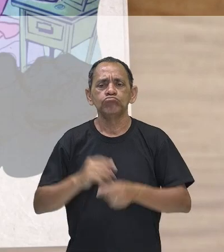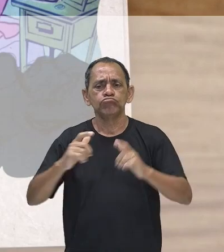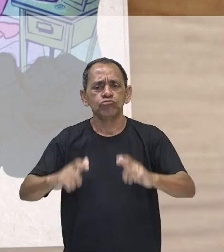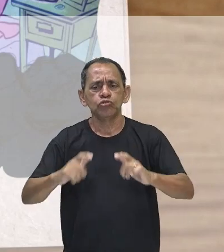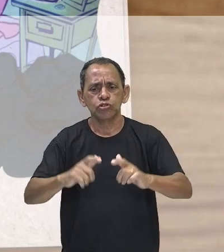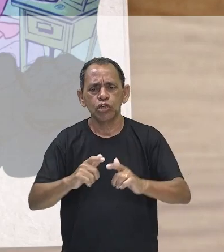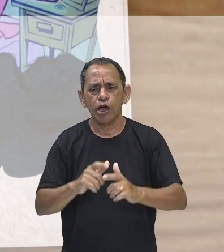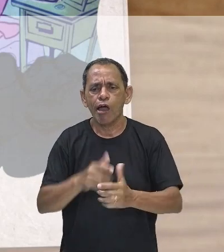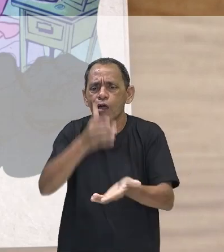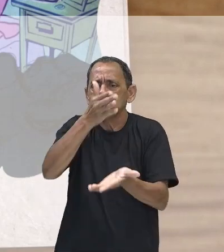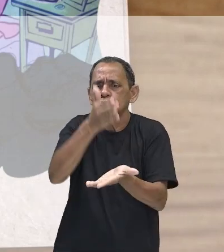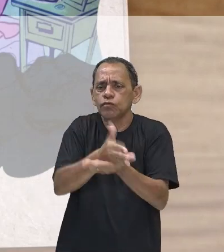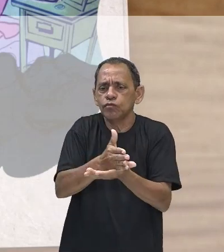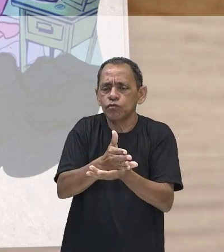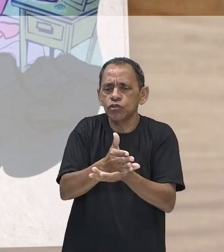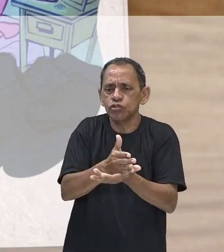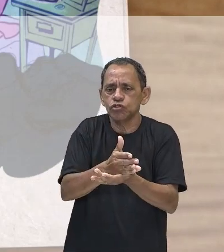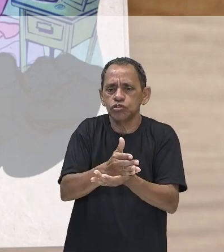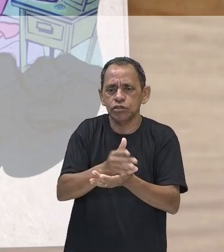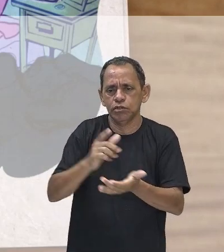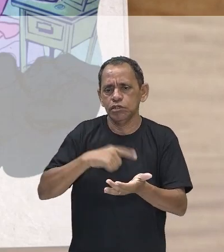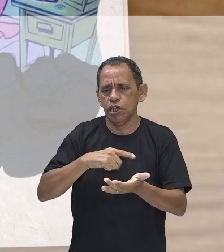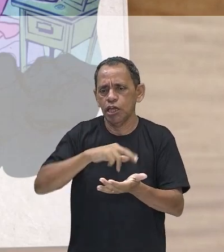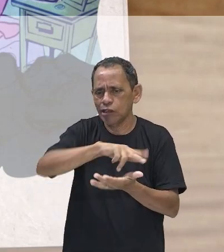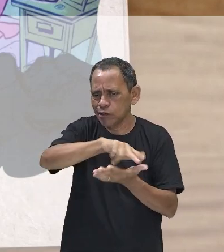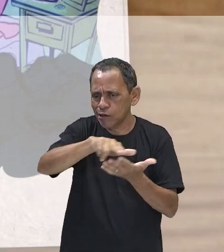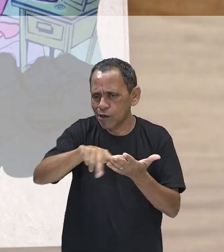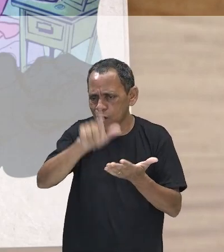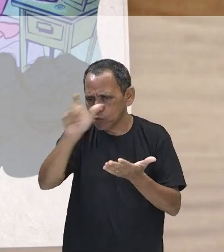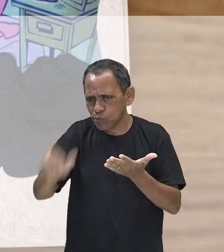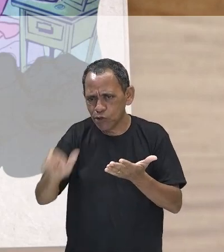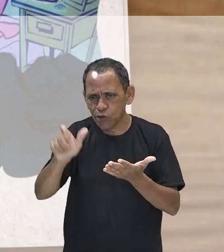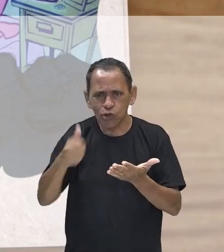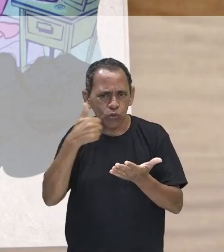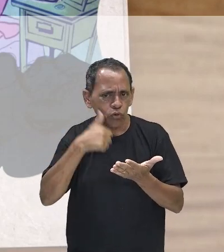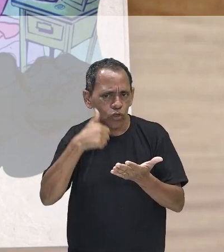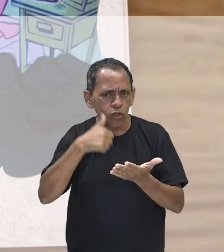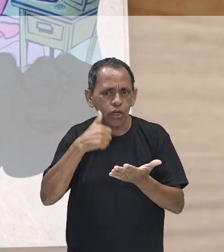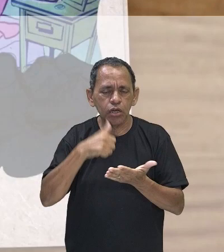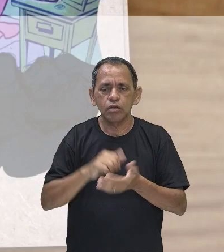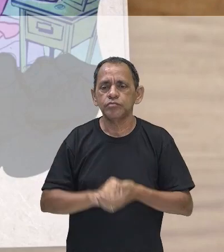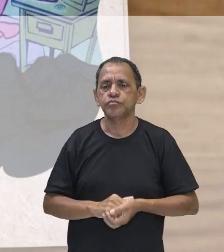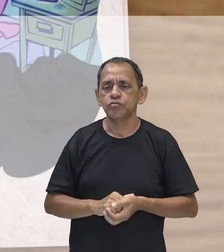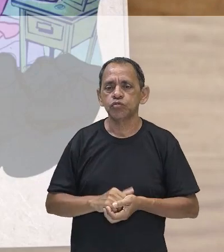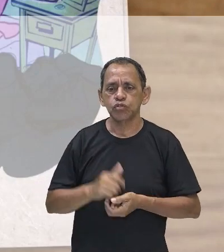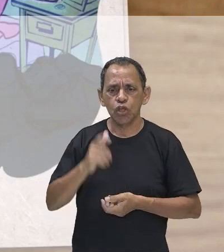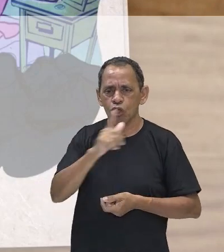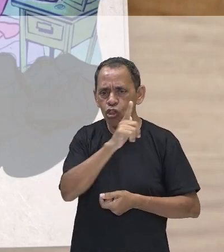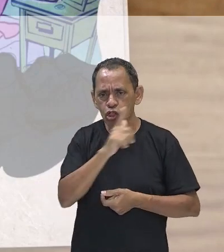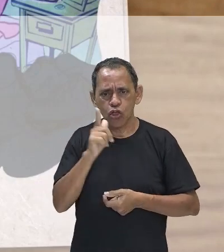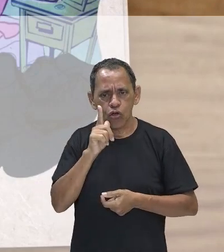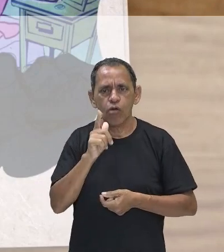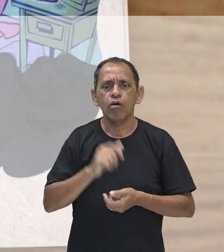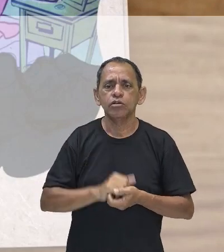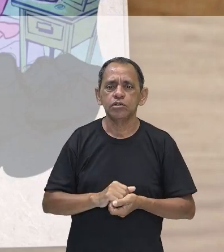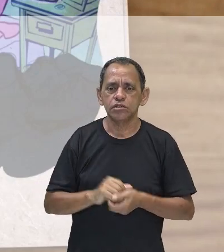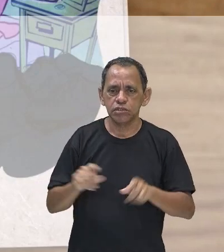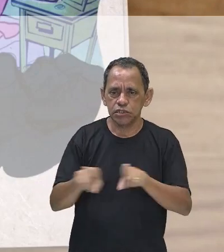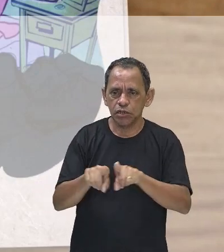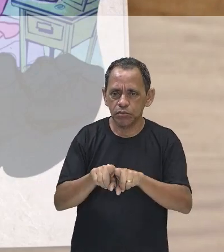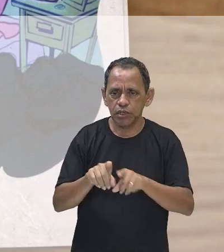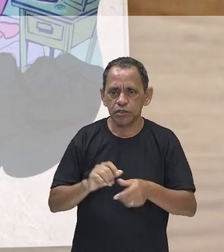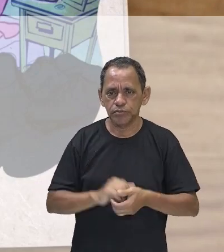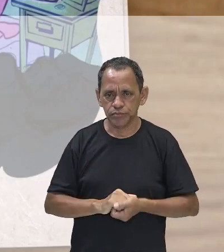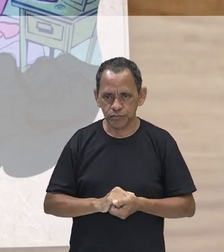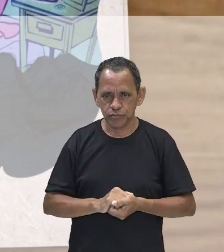moças. Todas elas são balconistas das lojas americanas e chamadas de as 3 Marias: Maria da Penha,